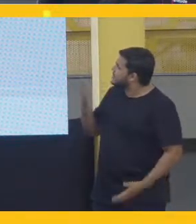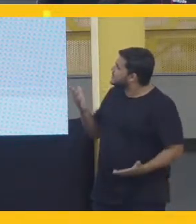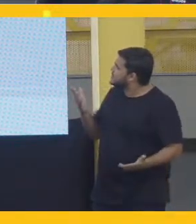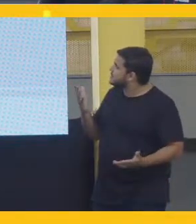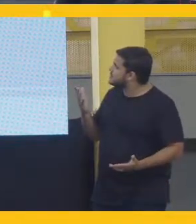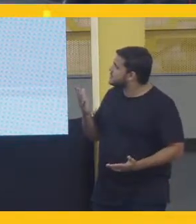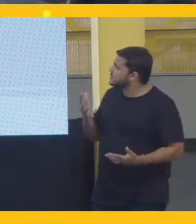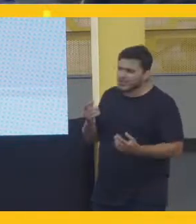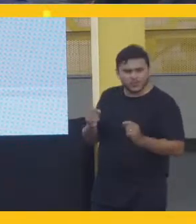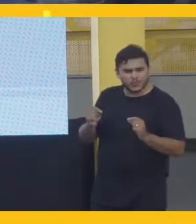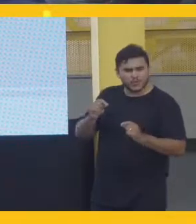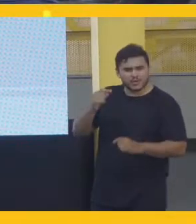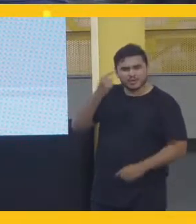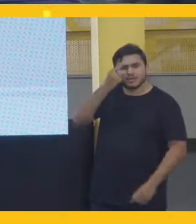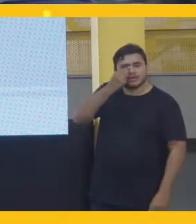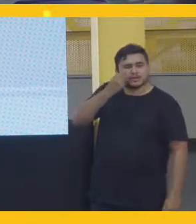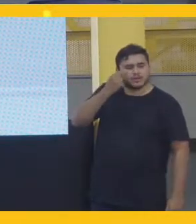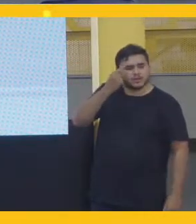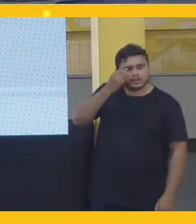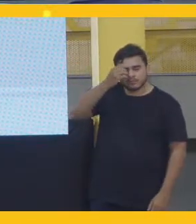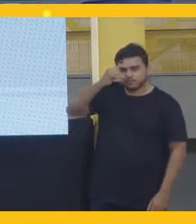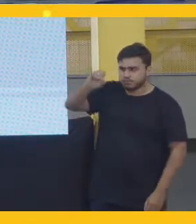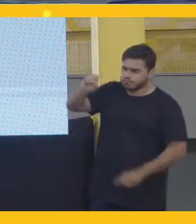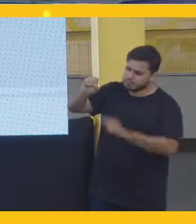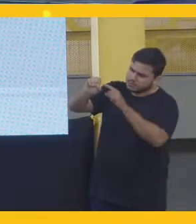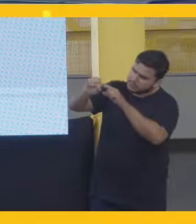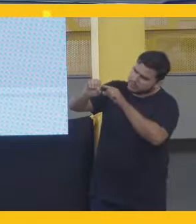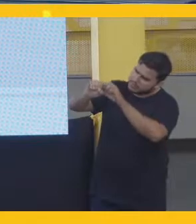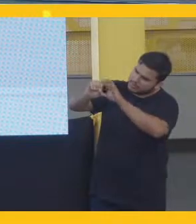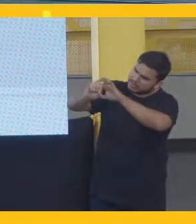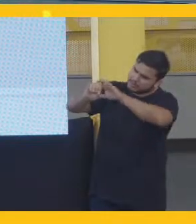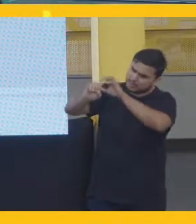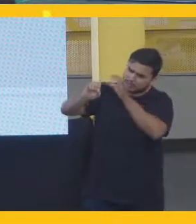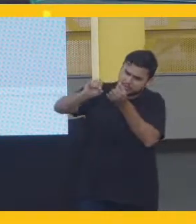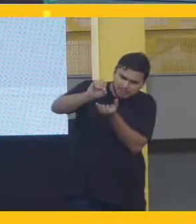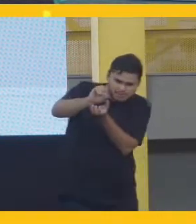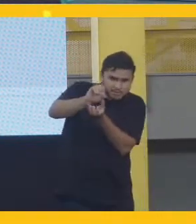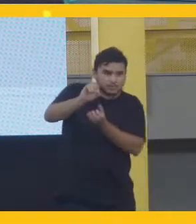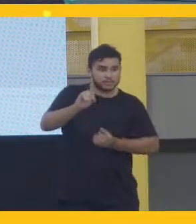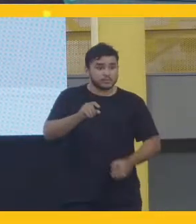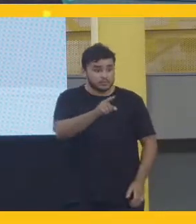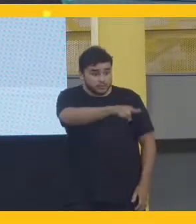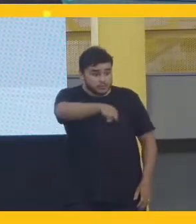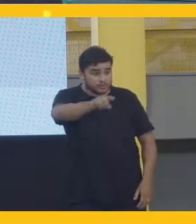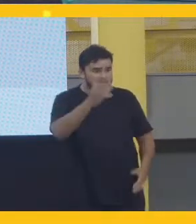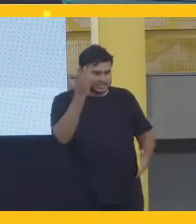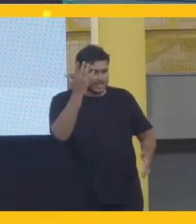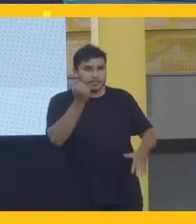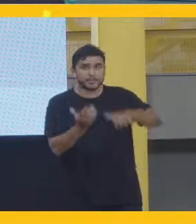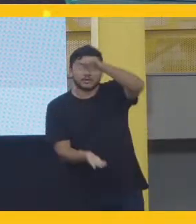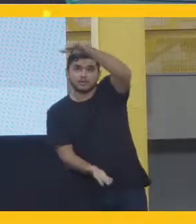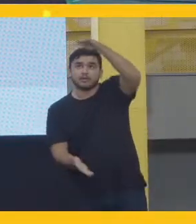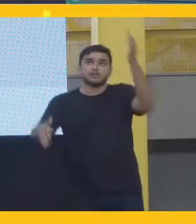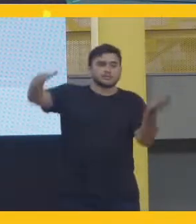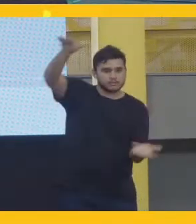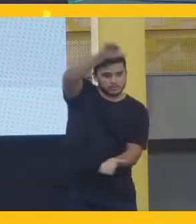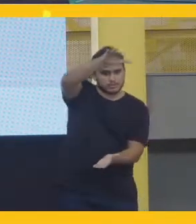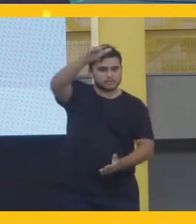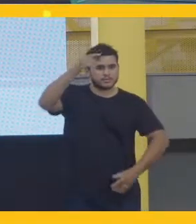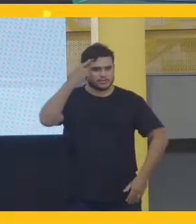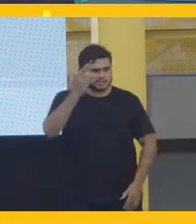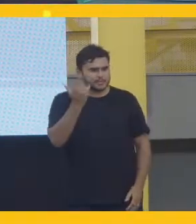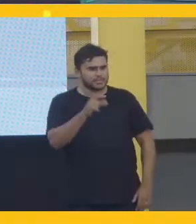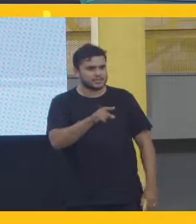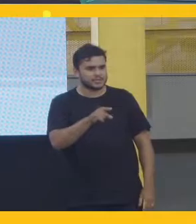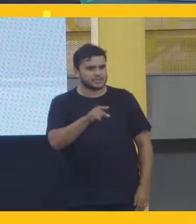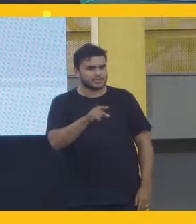seu olho, né? E se eu te contar que você enxerga tudo de cabeça para baixo? Você